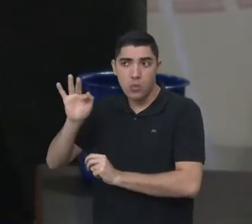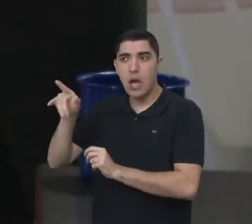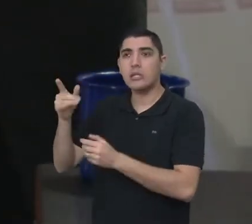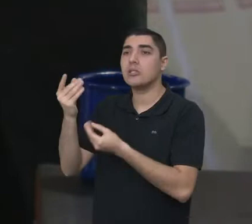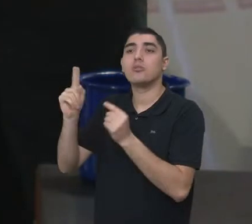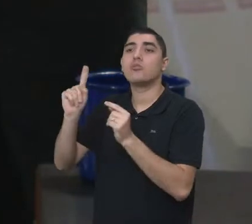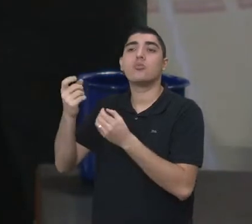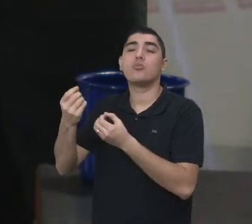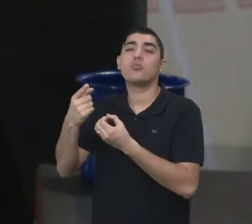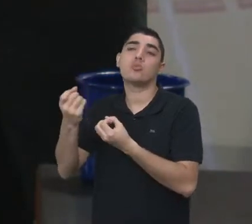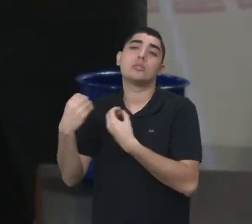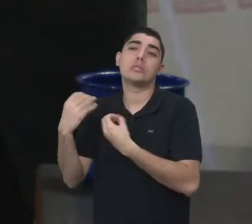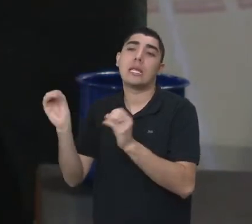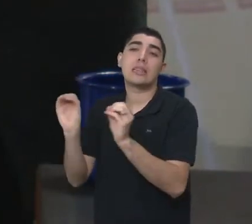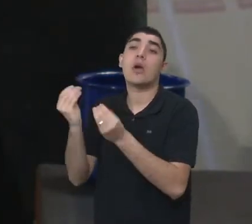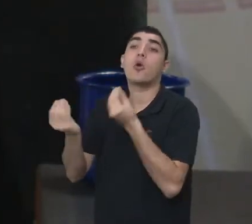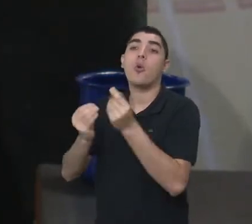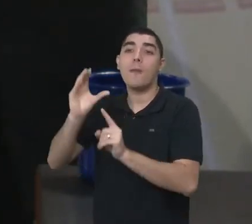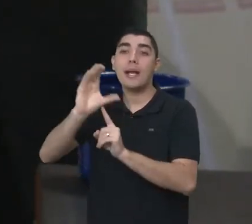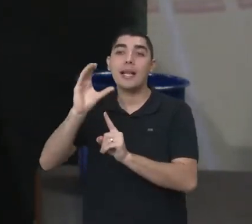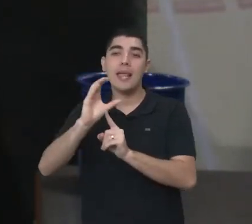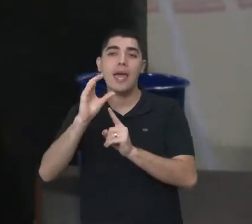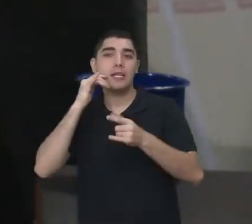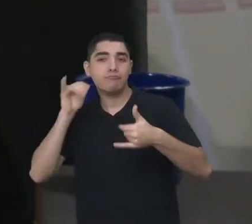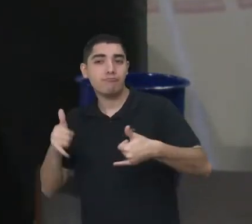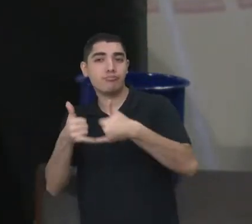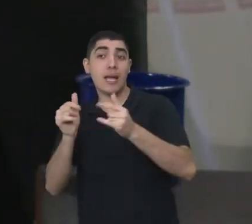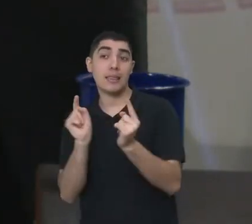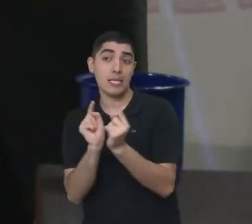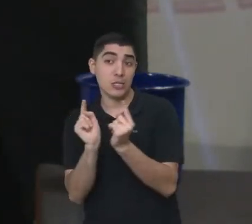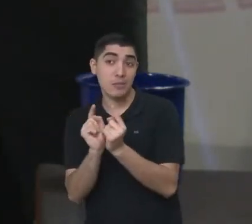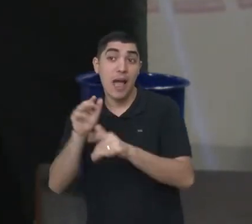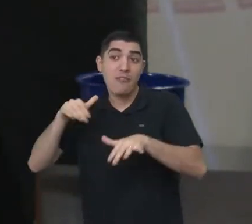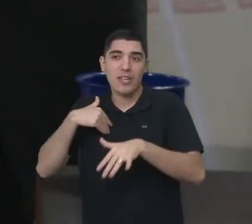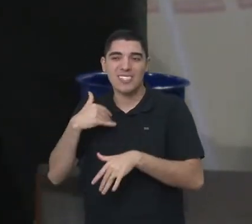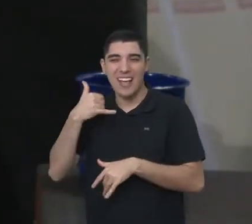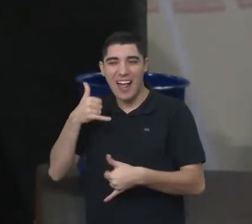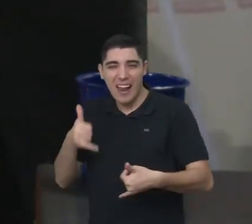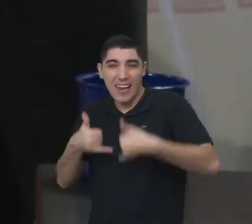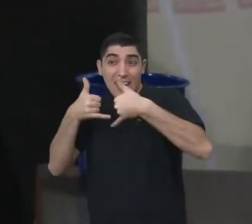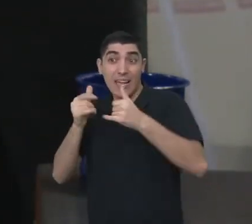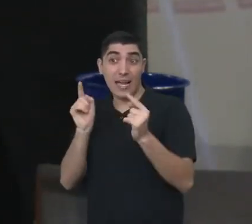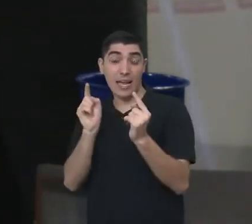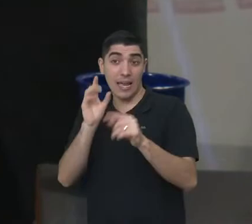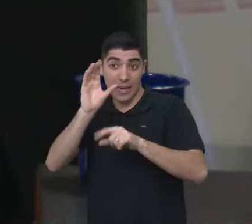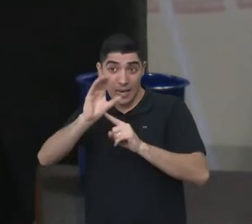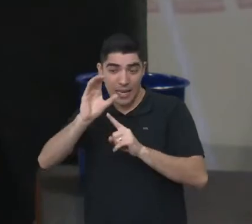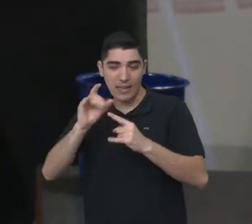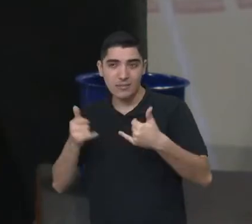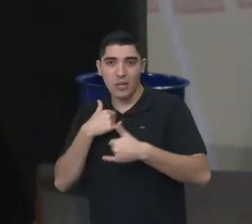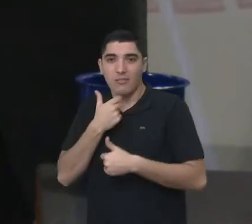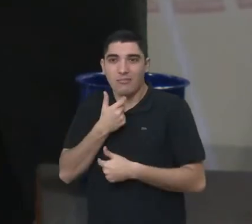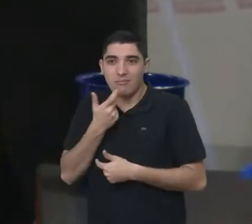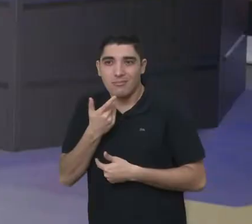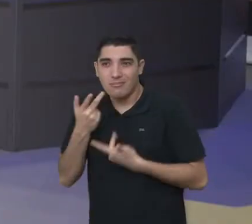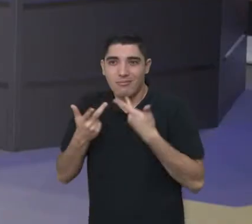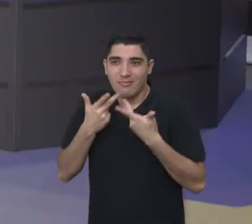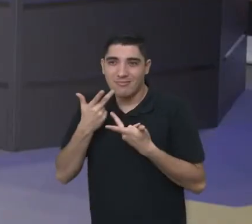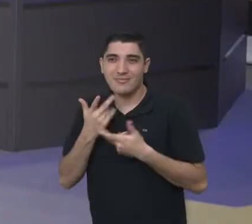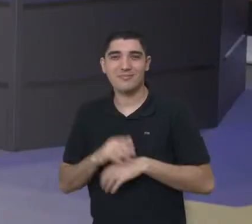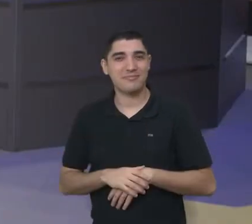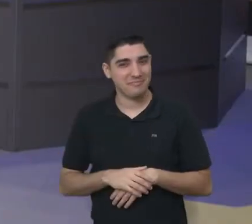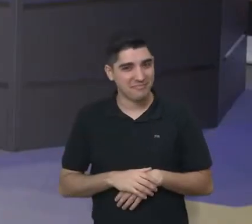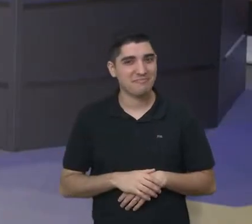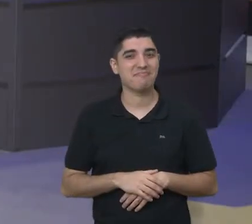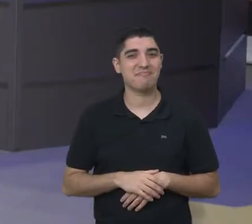você a tratar um cliente, atender o telefone, conversar, aí você gagueja no telefone, mas aí você pega rapidinho. É isso aí.